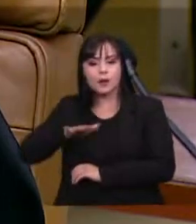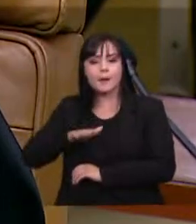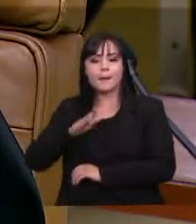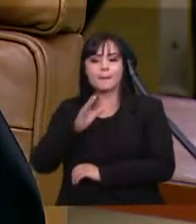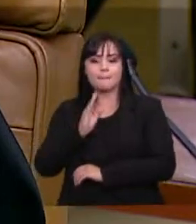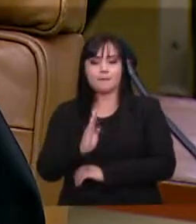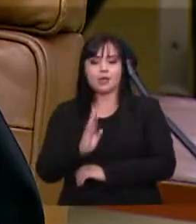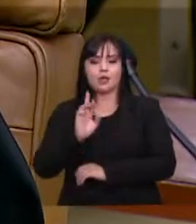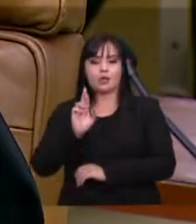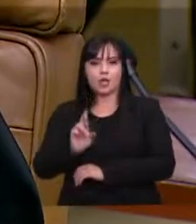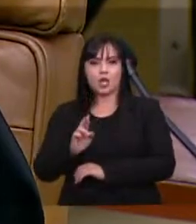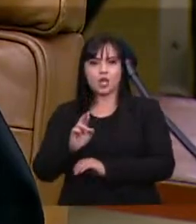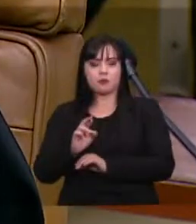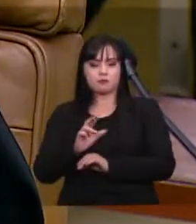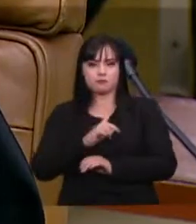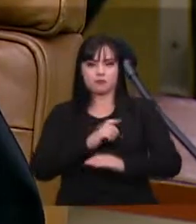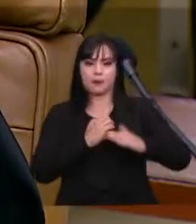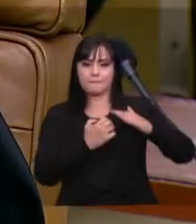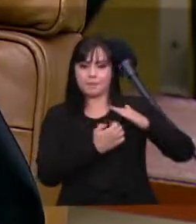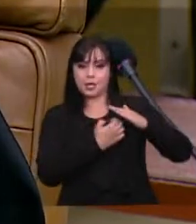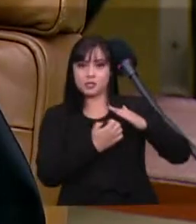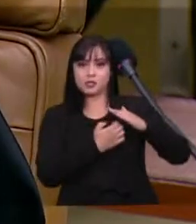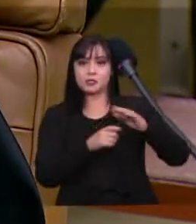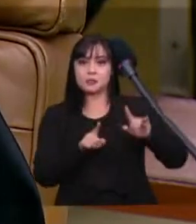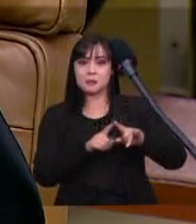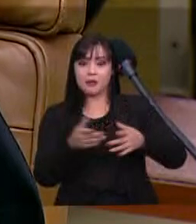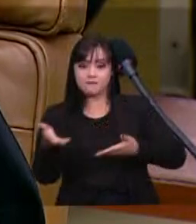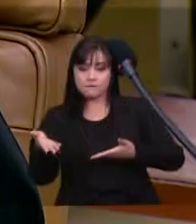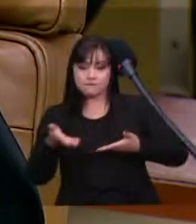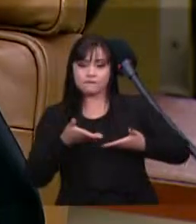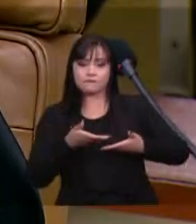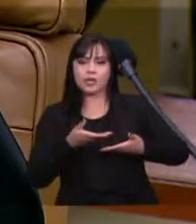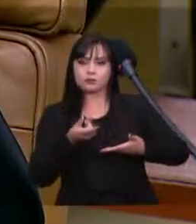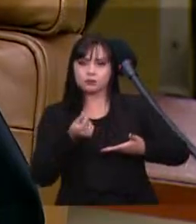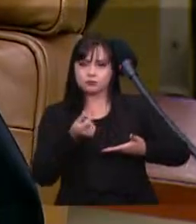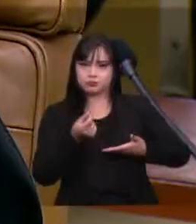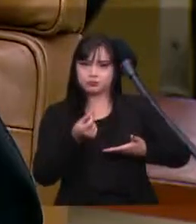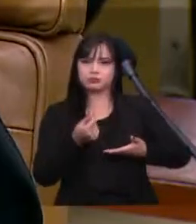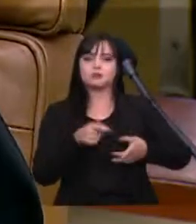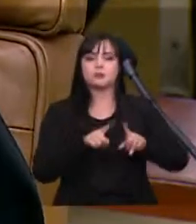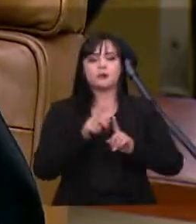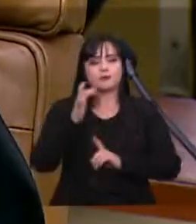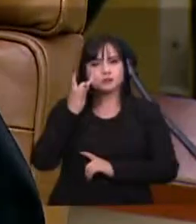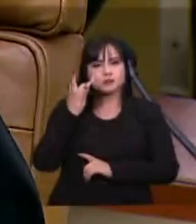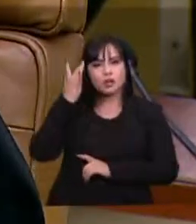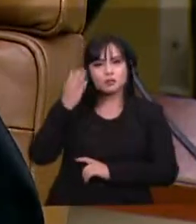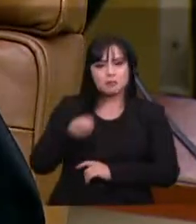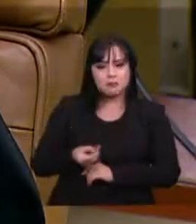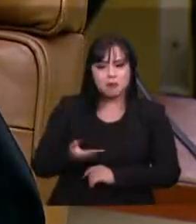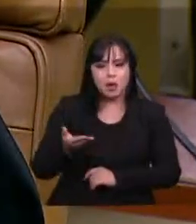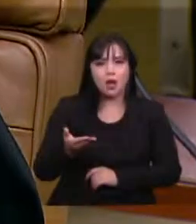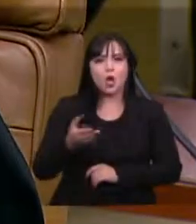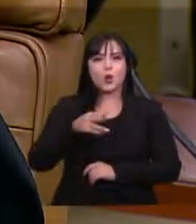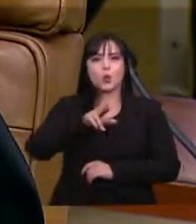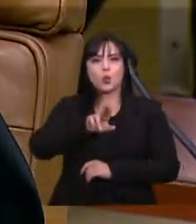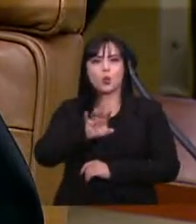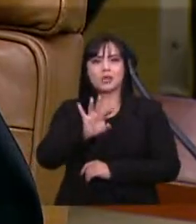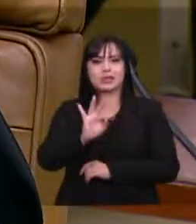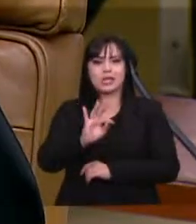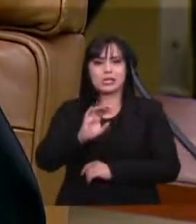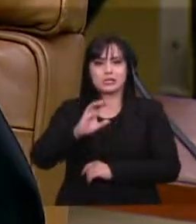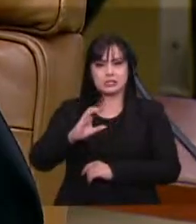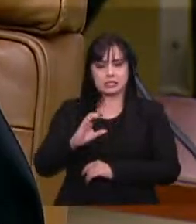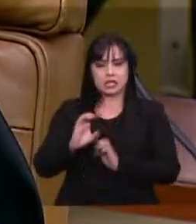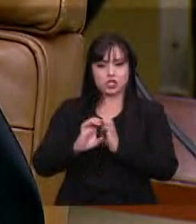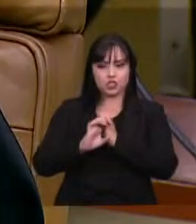da BR distribuidora e administração de vantagens indevidas originadas das facilidades proporcionados pela UTC engenharia